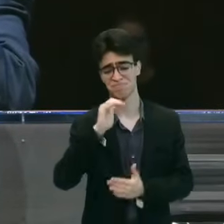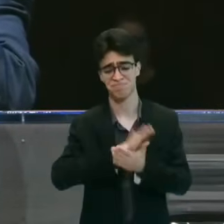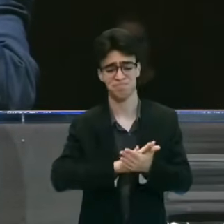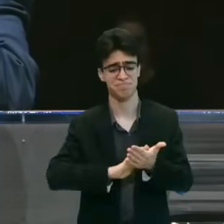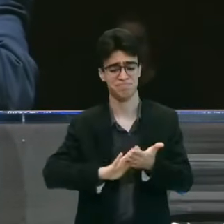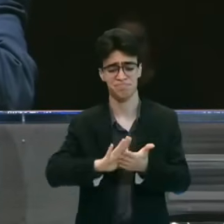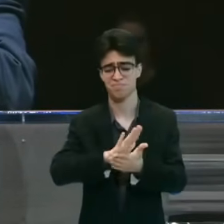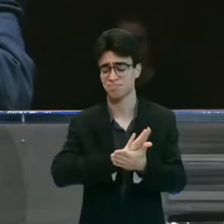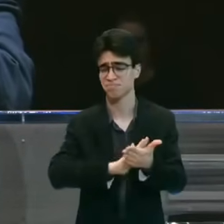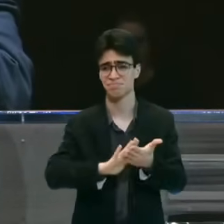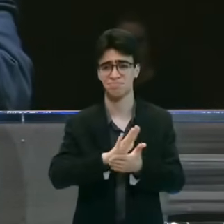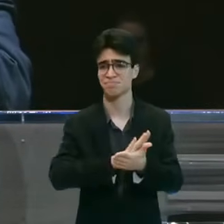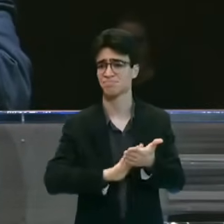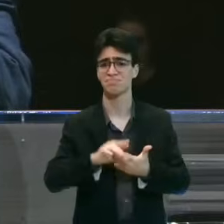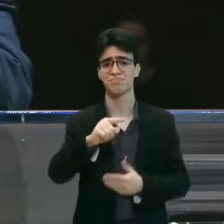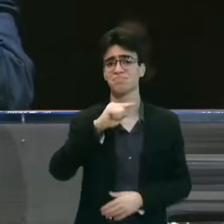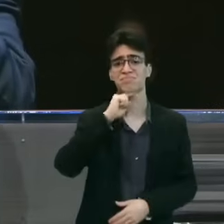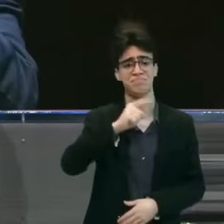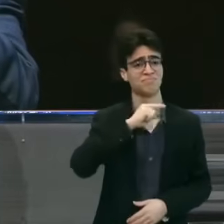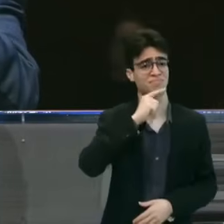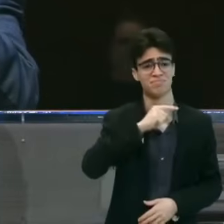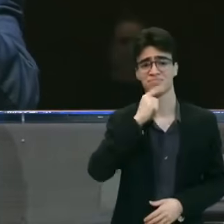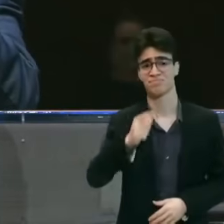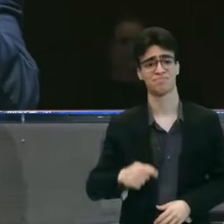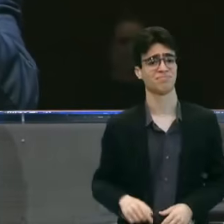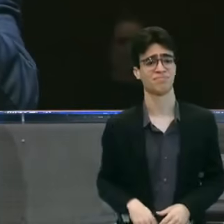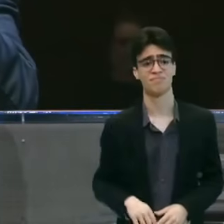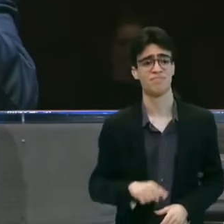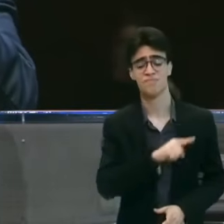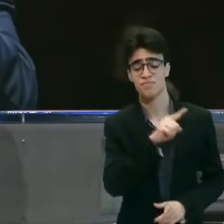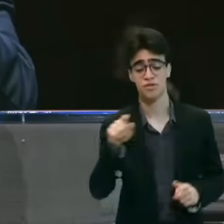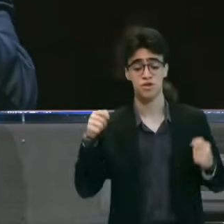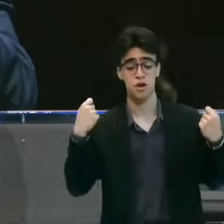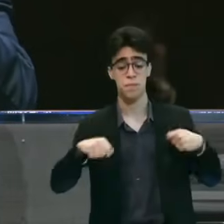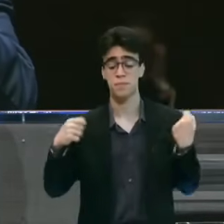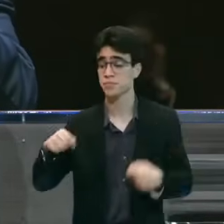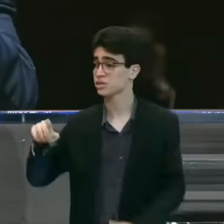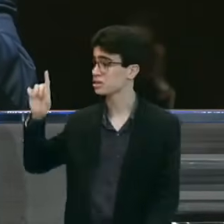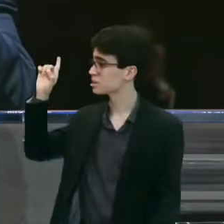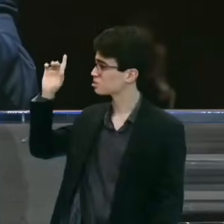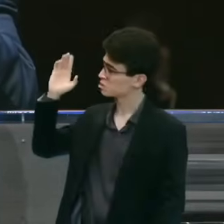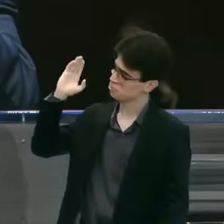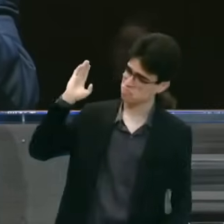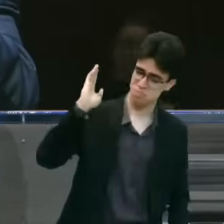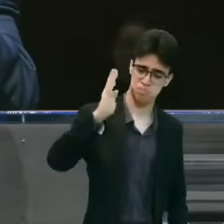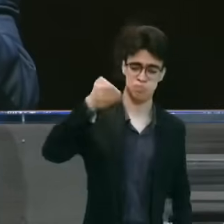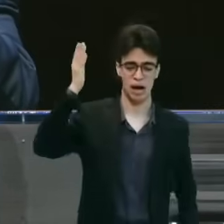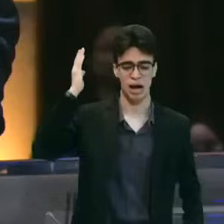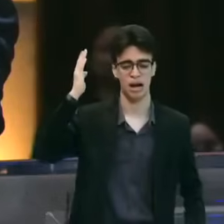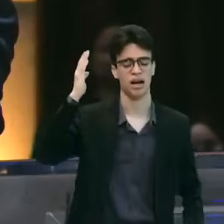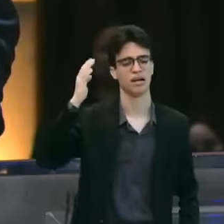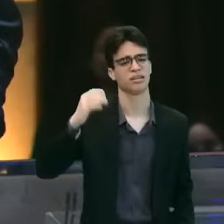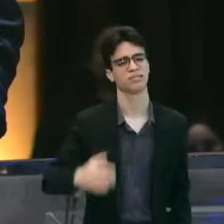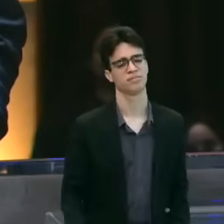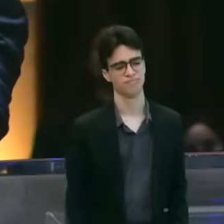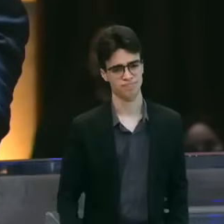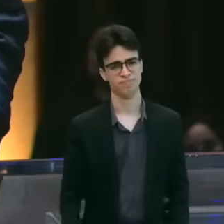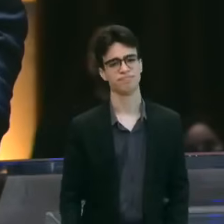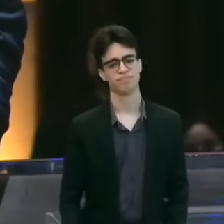querido, que você não se vira coisa nenhuma, que você precisa de uma intervenção da graça